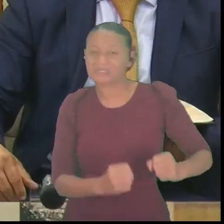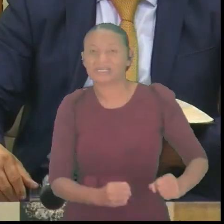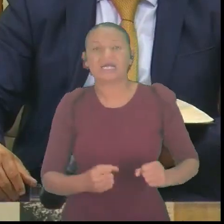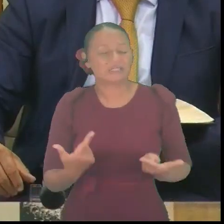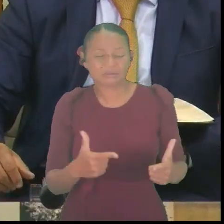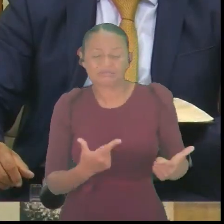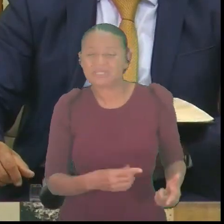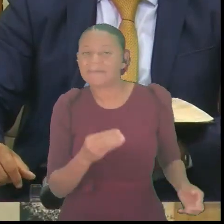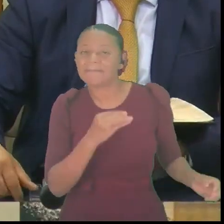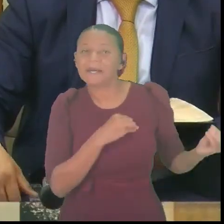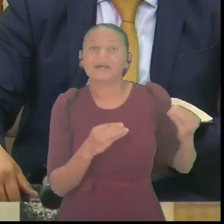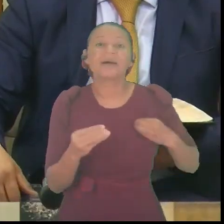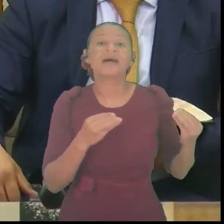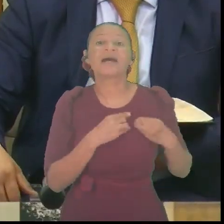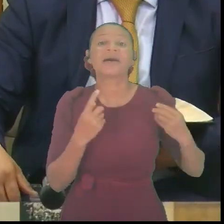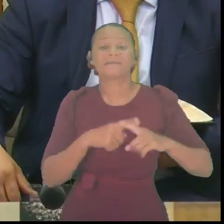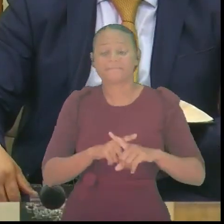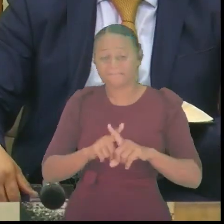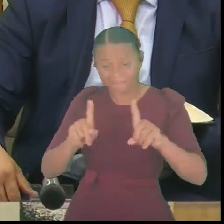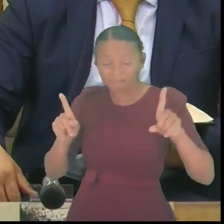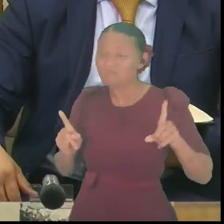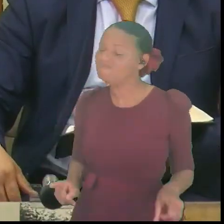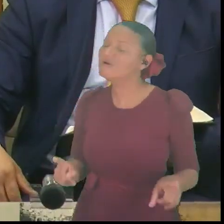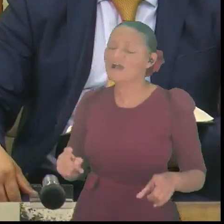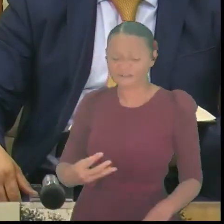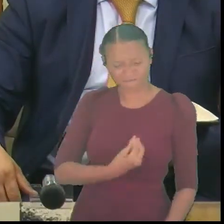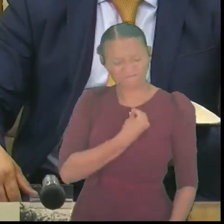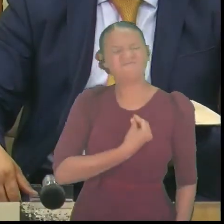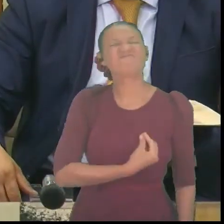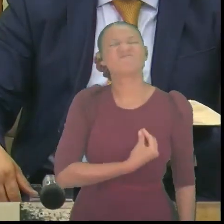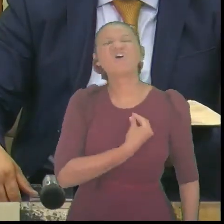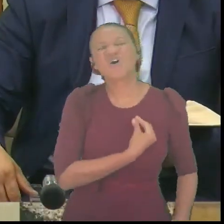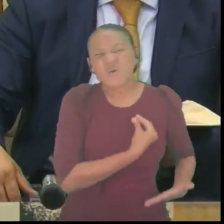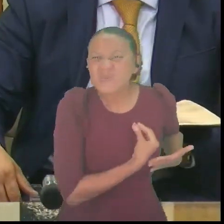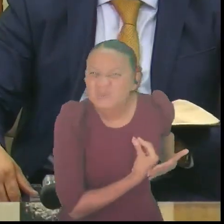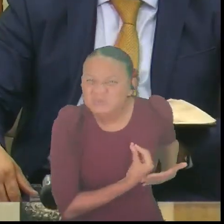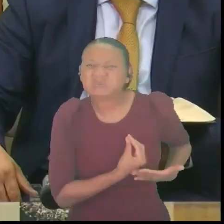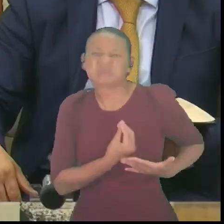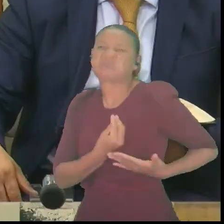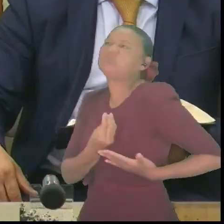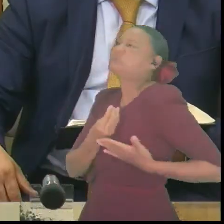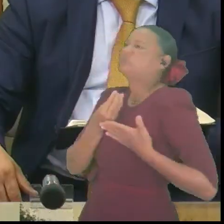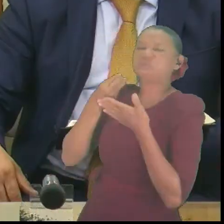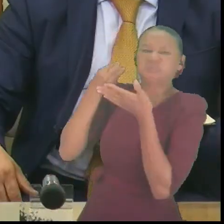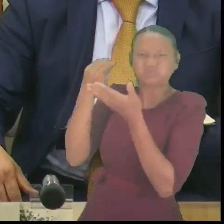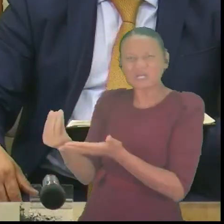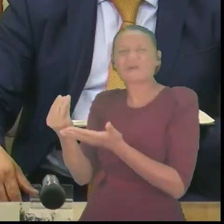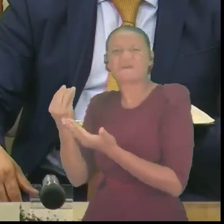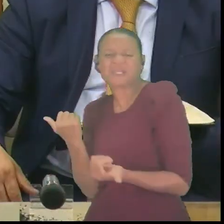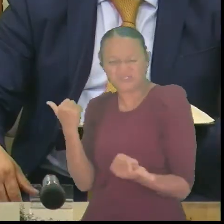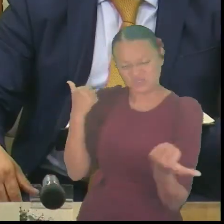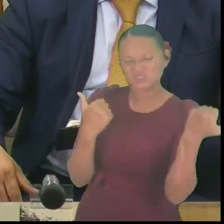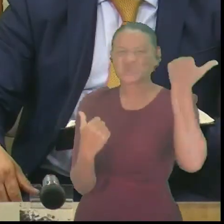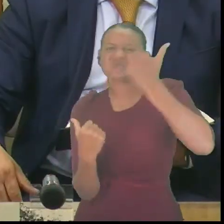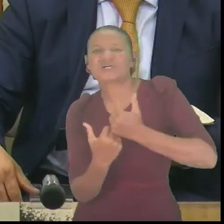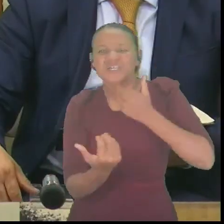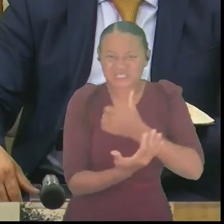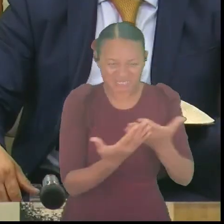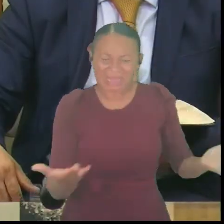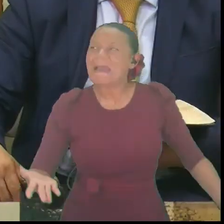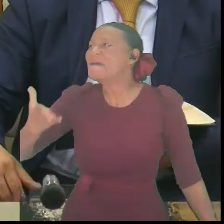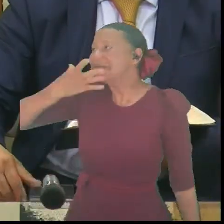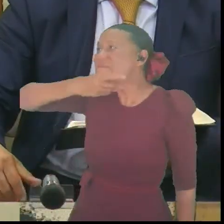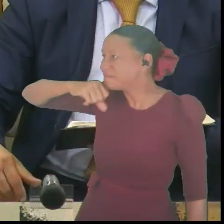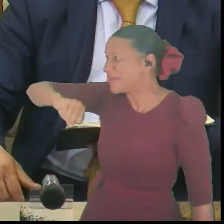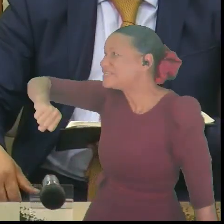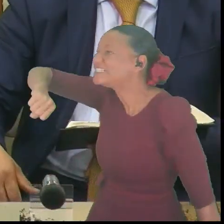tinha pecado. Mas ele pegou a sua vida e entregou-a no lugar da nossa, dizendo: